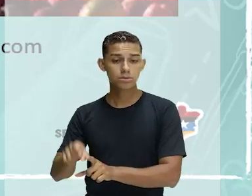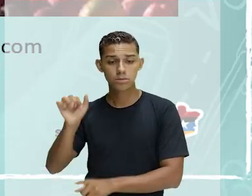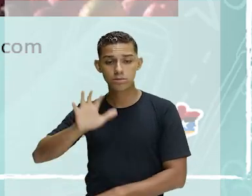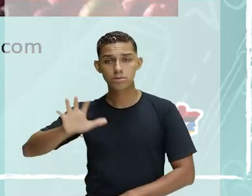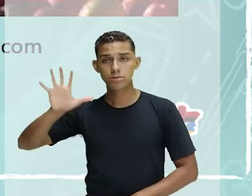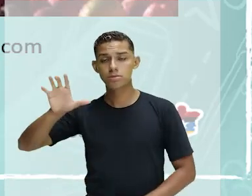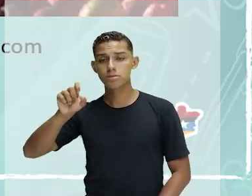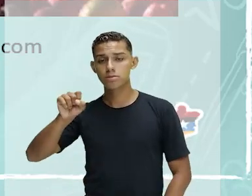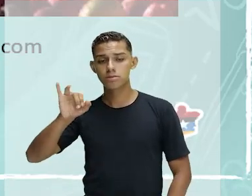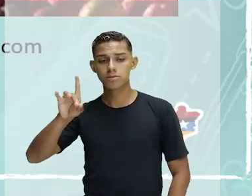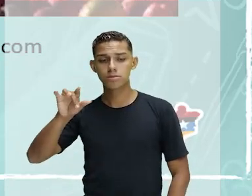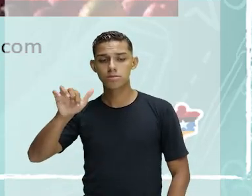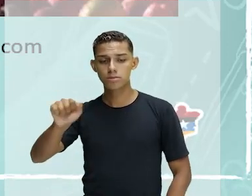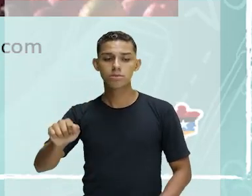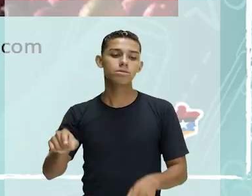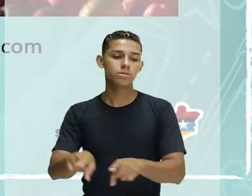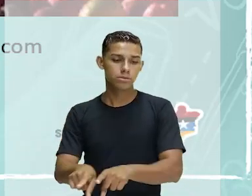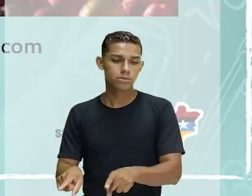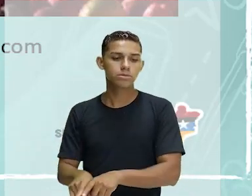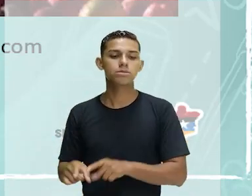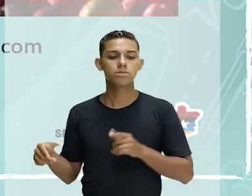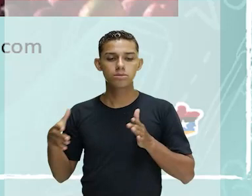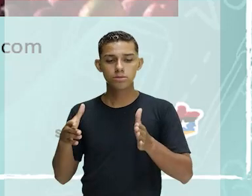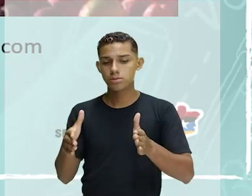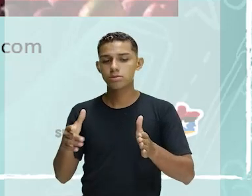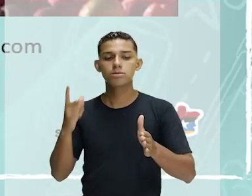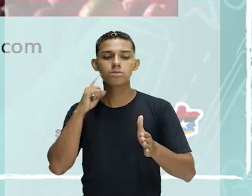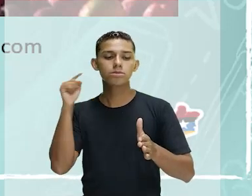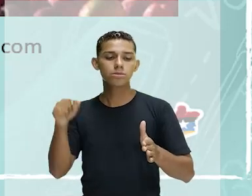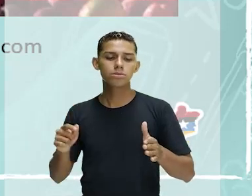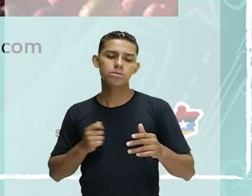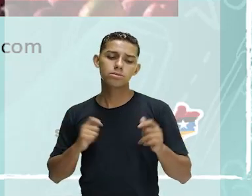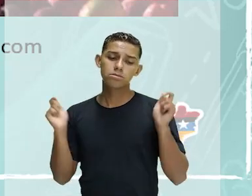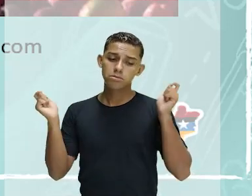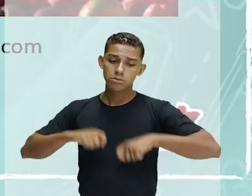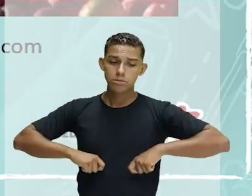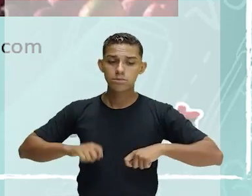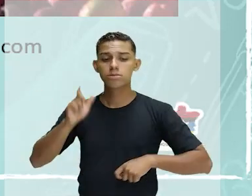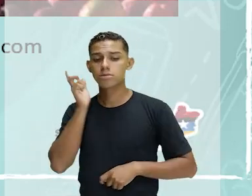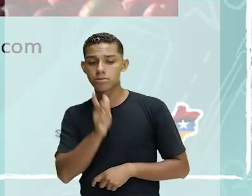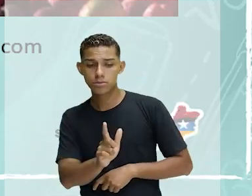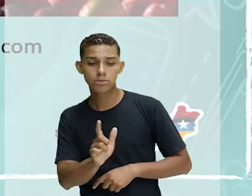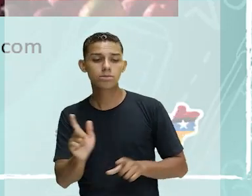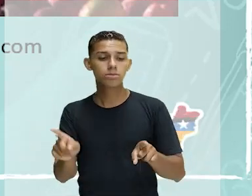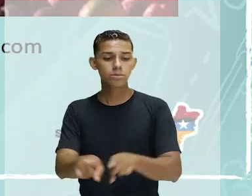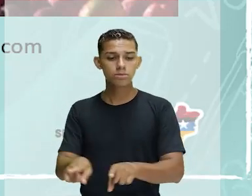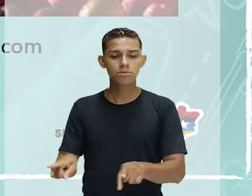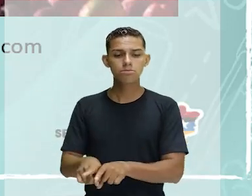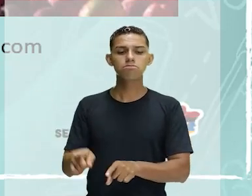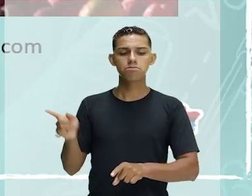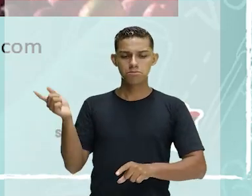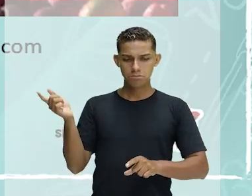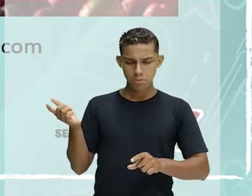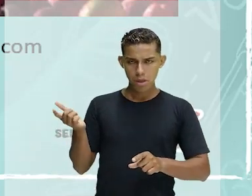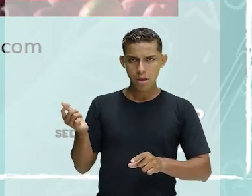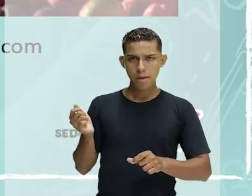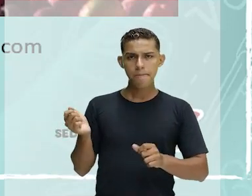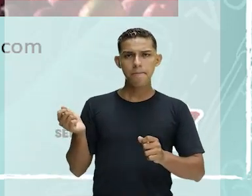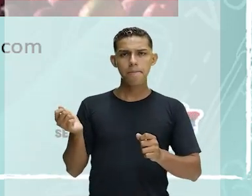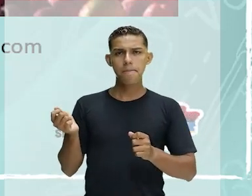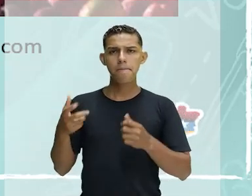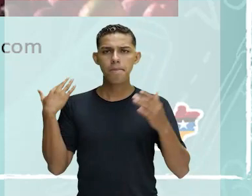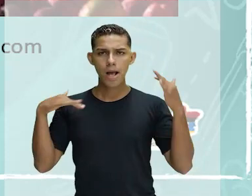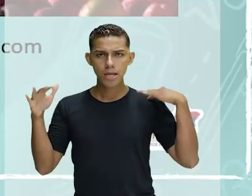possui a rota da maçã e da cidra e oferece a possibilidade de fazer workshops de artesanato,